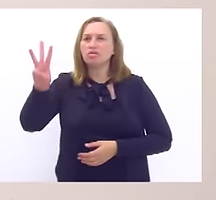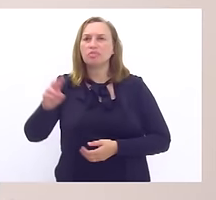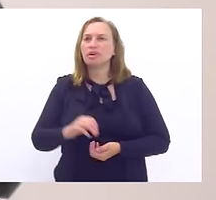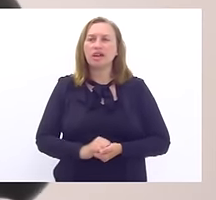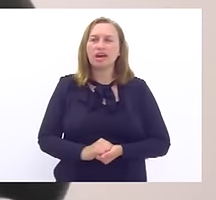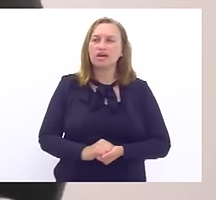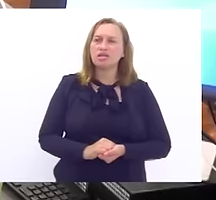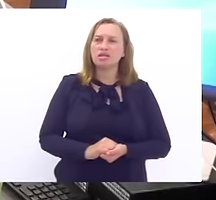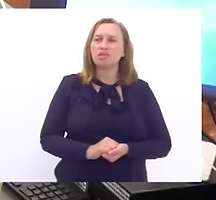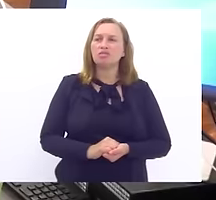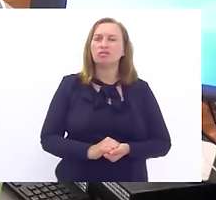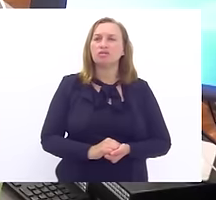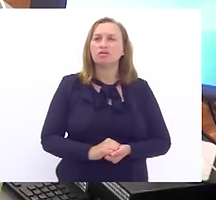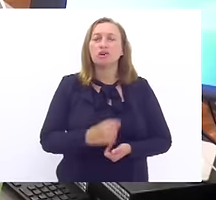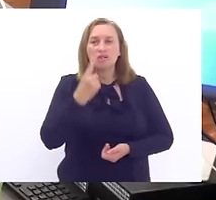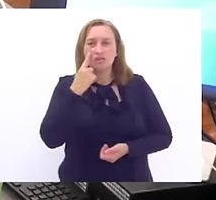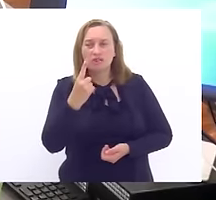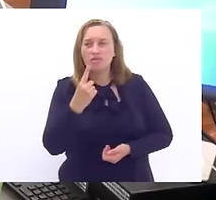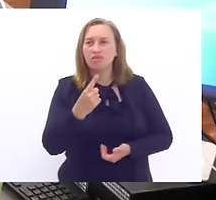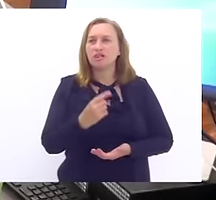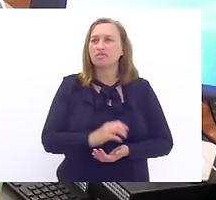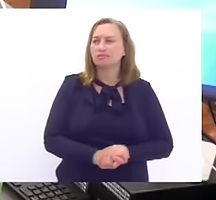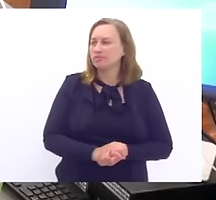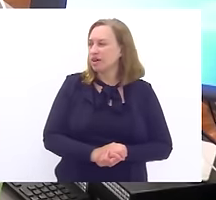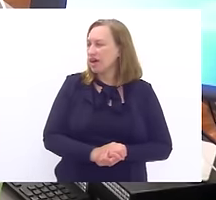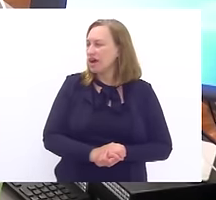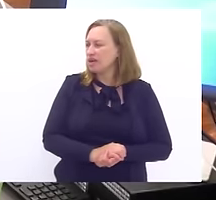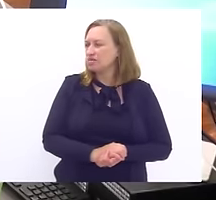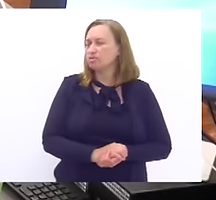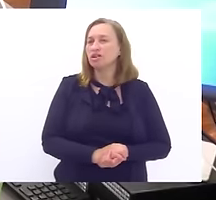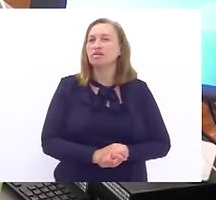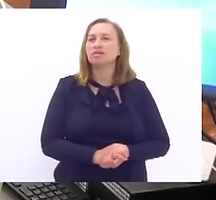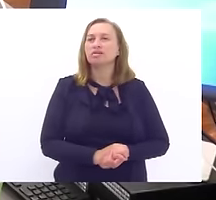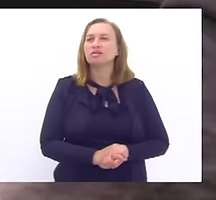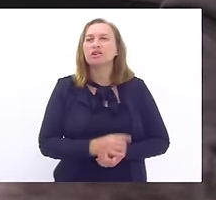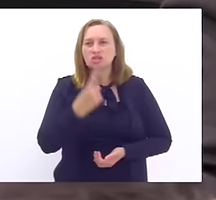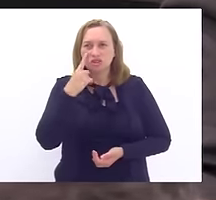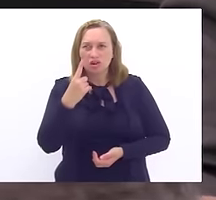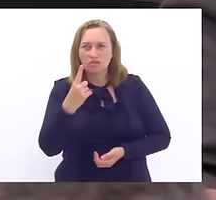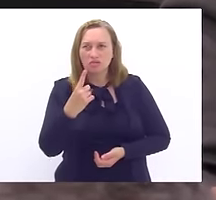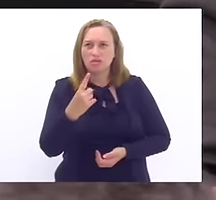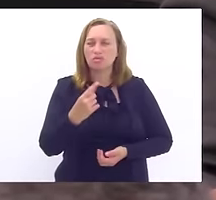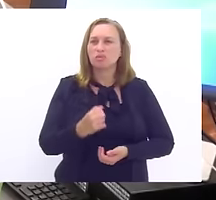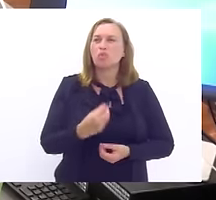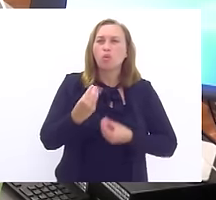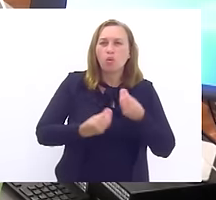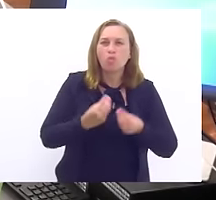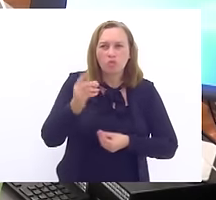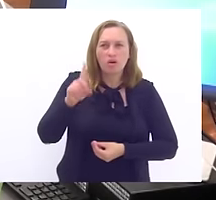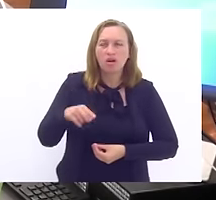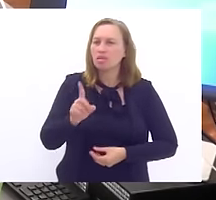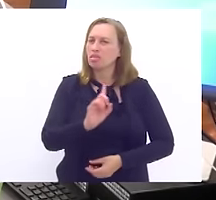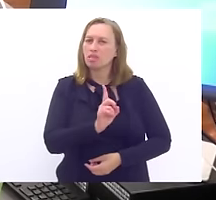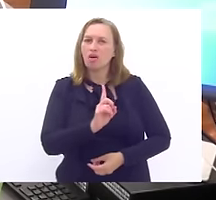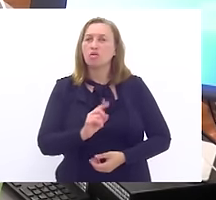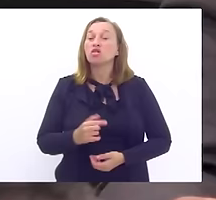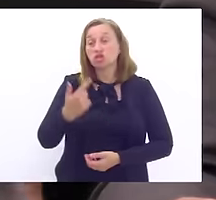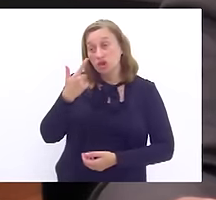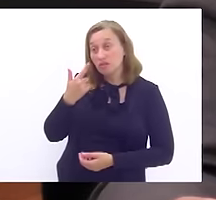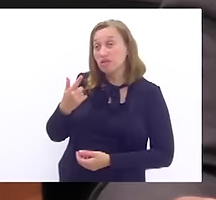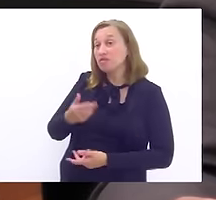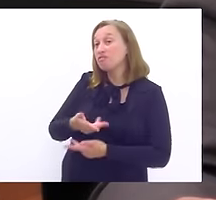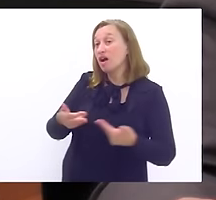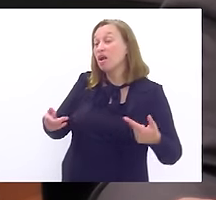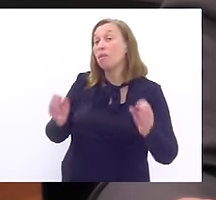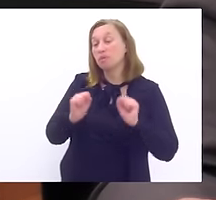de alguma blitz a senhora já participou de alguma blitz em Lobo a gente já participou de alguns dezenas eu posso